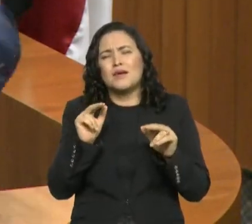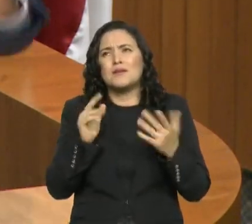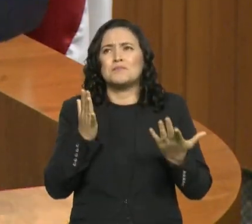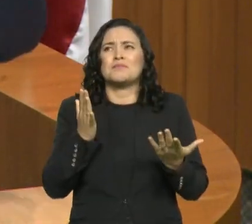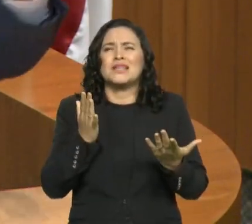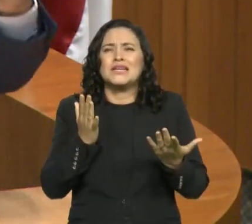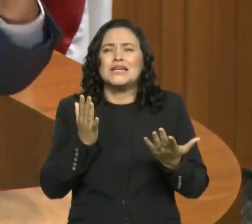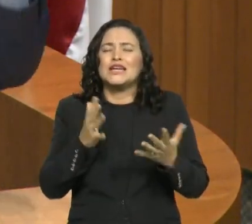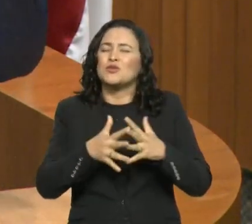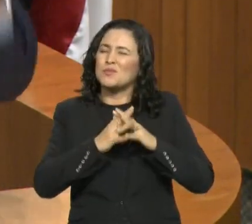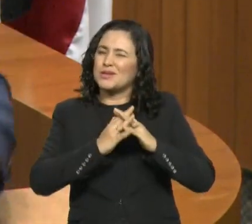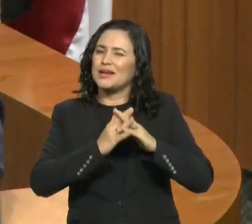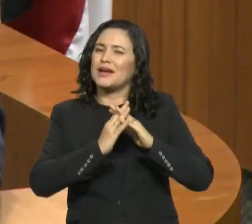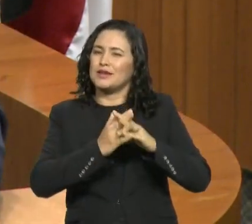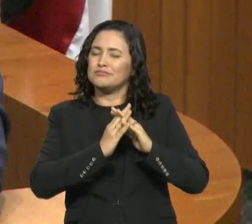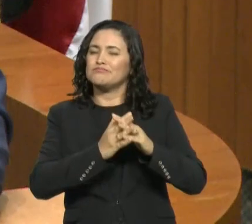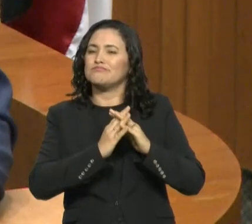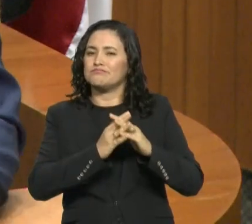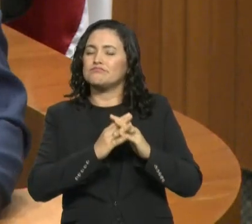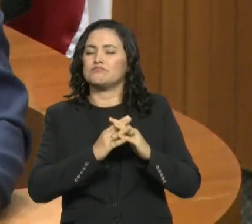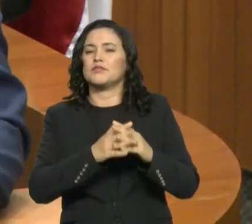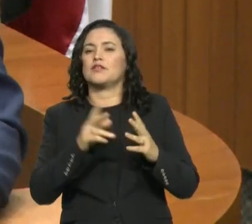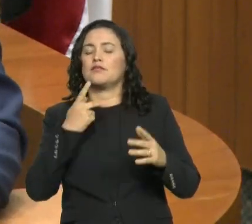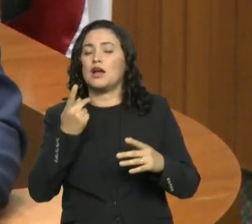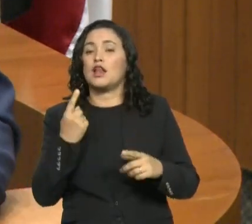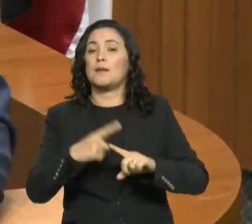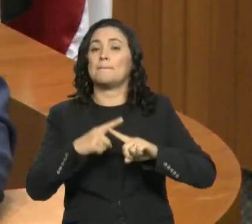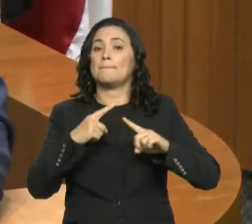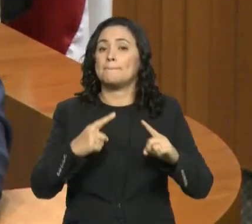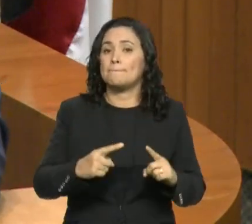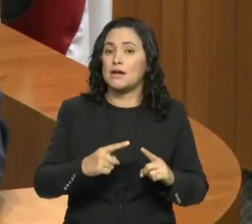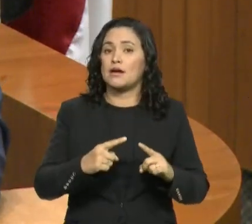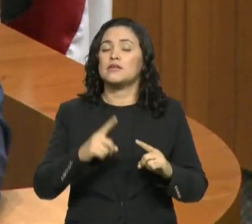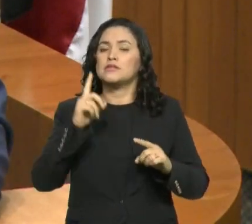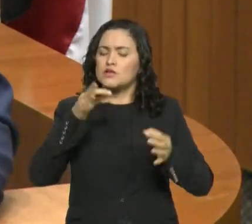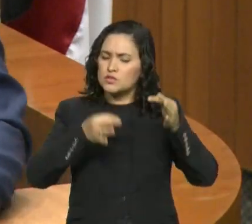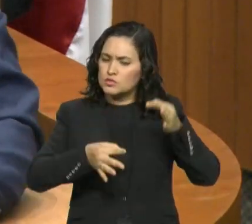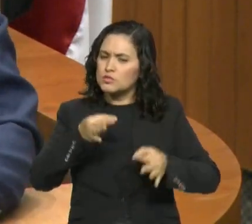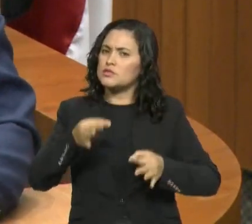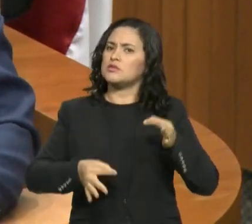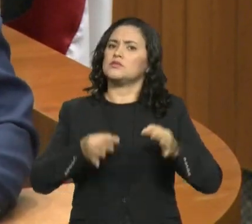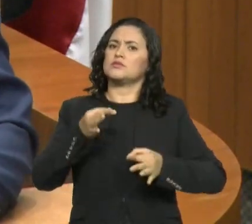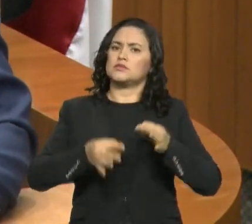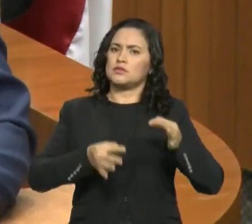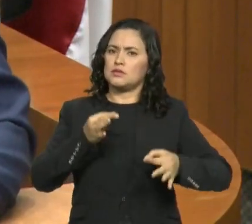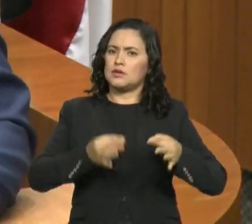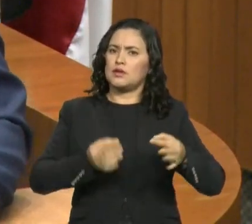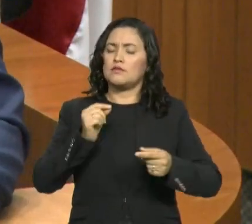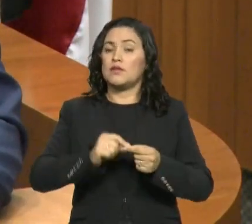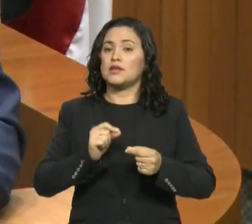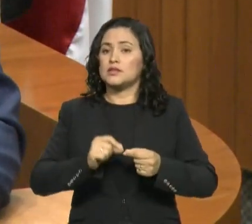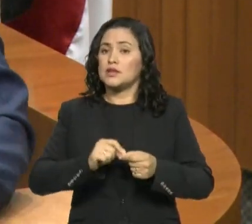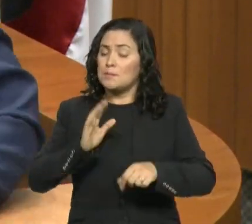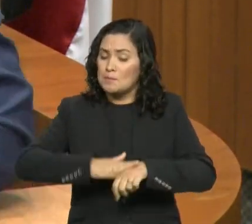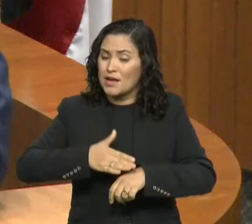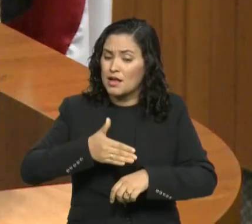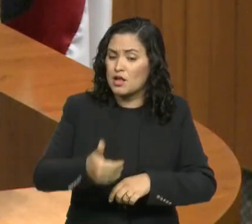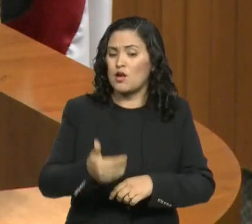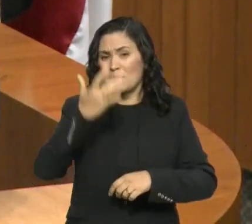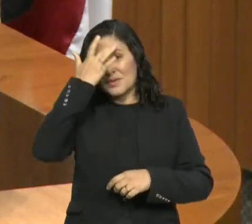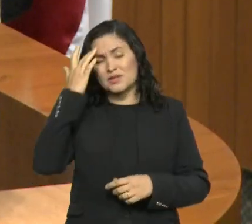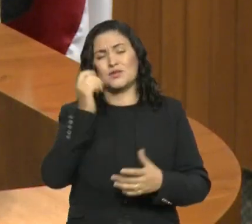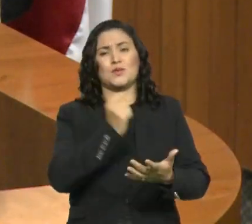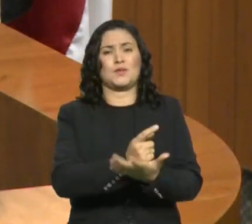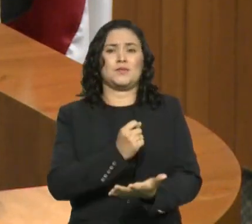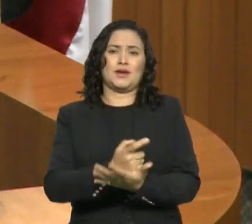é uma causa justa que vai ceder em detrimento, deputado Rio, do consumidor. Hoje o consumidor paga